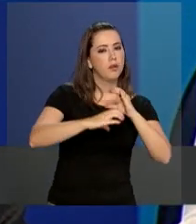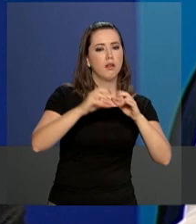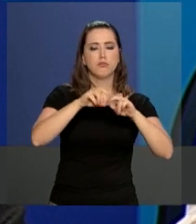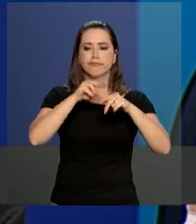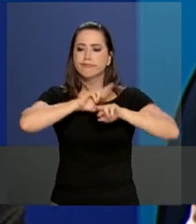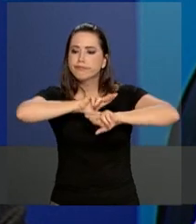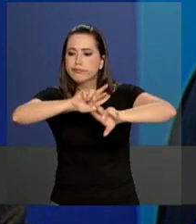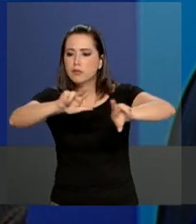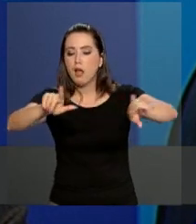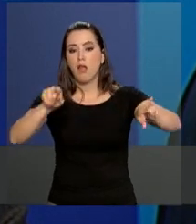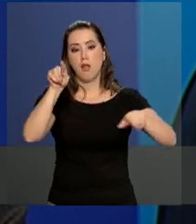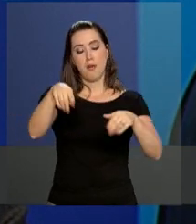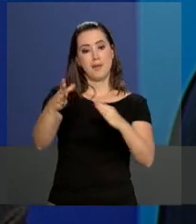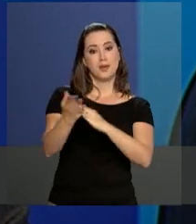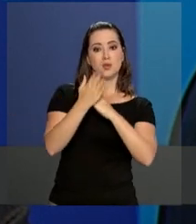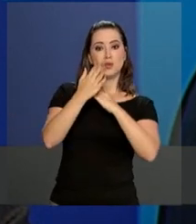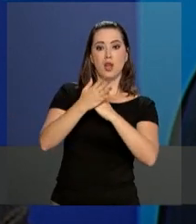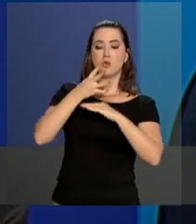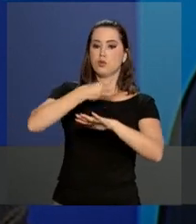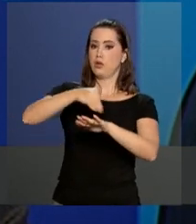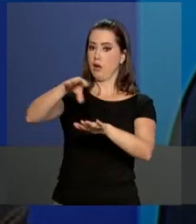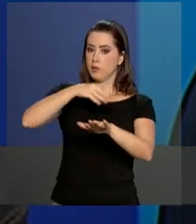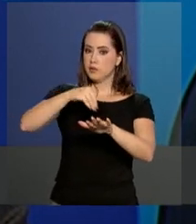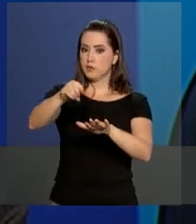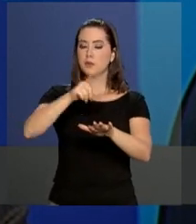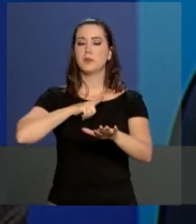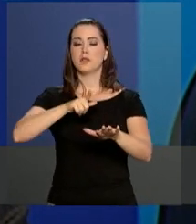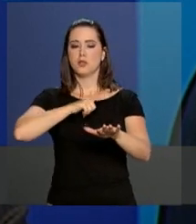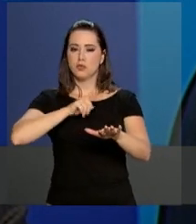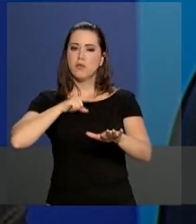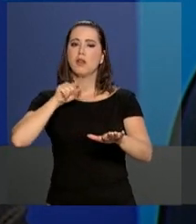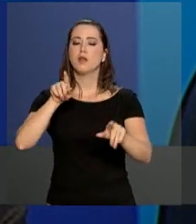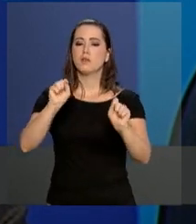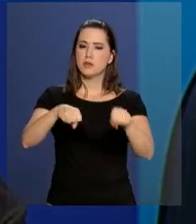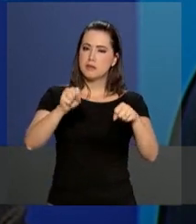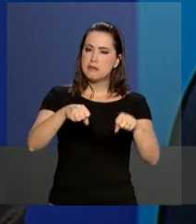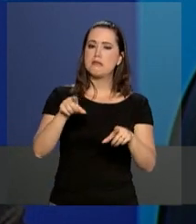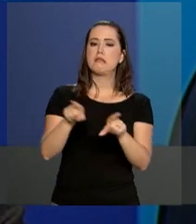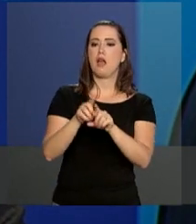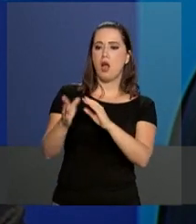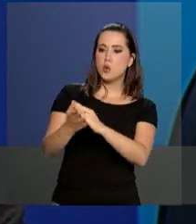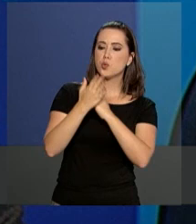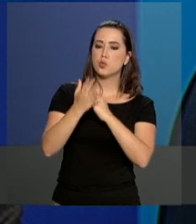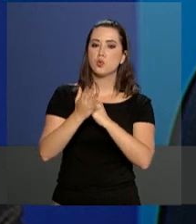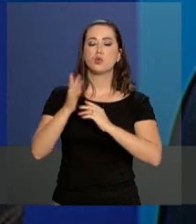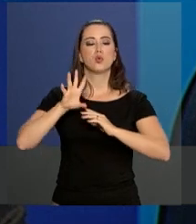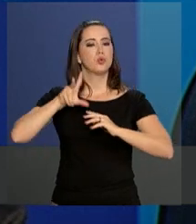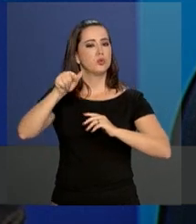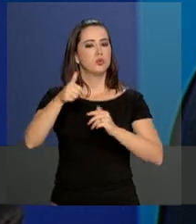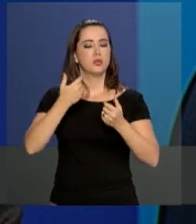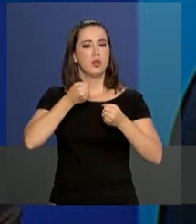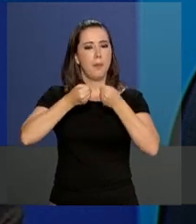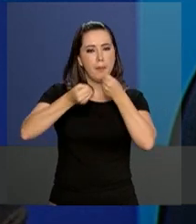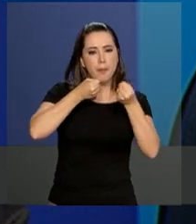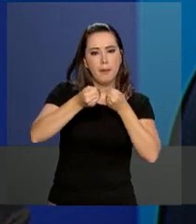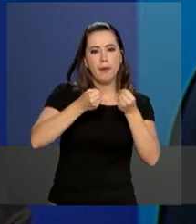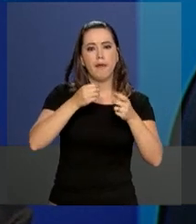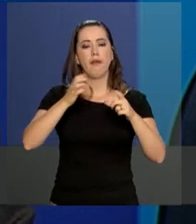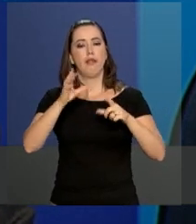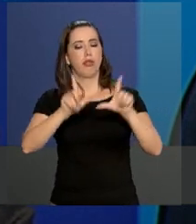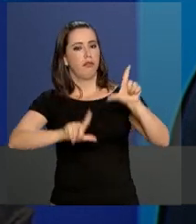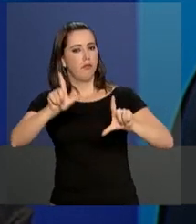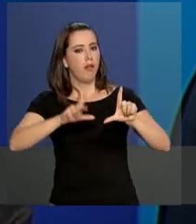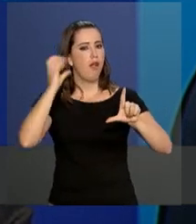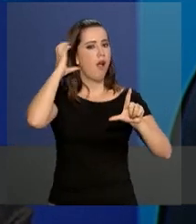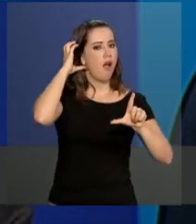com as informações ea gente teve muito suporte de toda mídia de todo tipo da impressa televisão médio